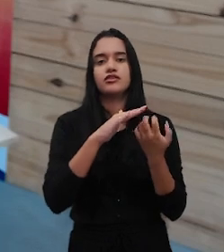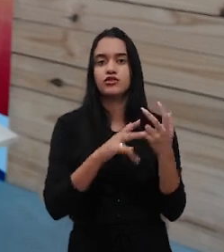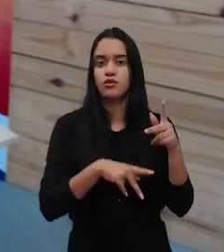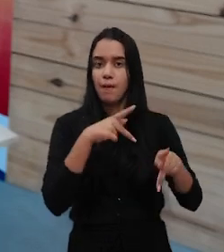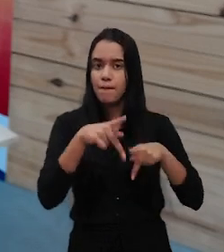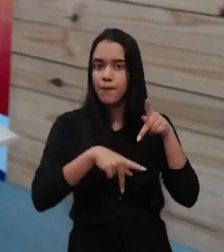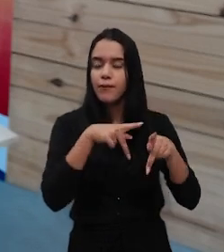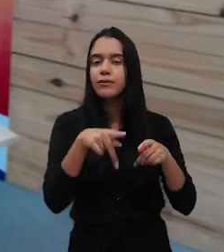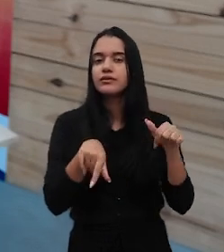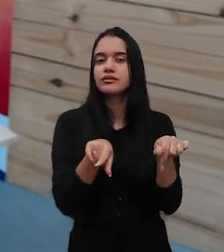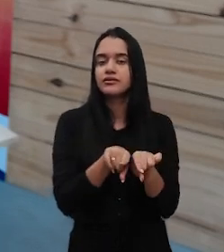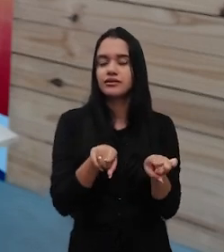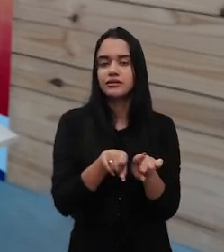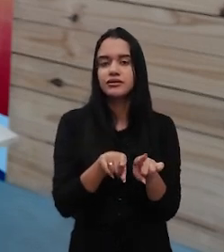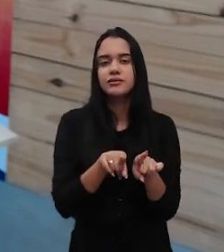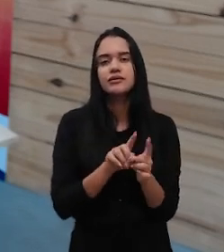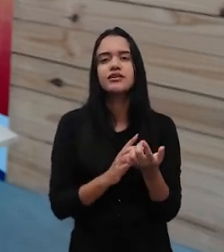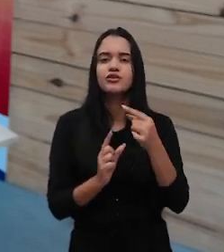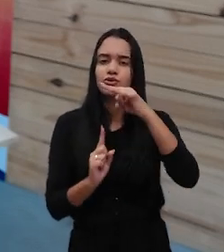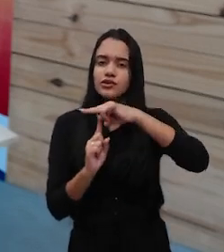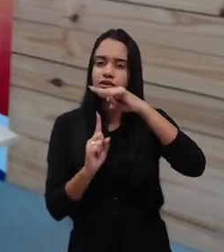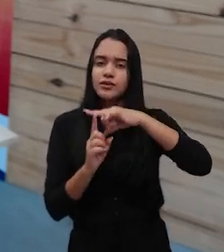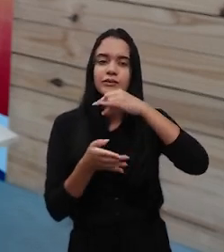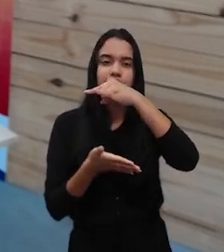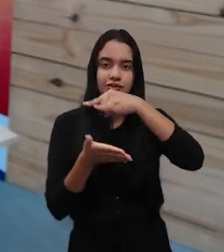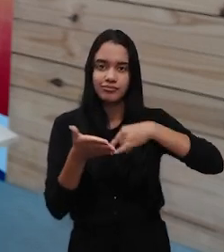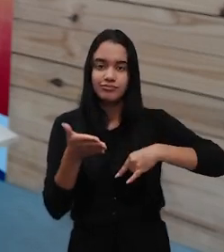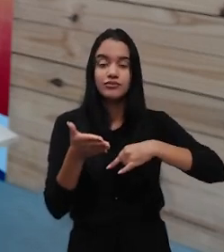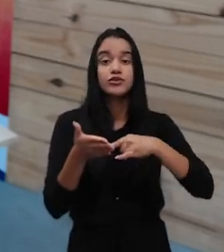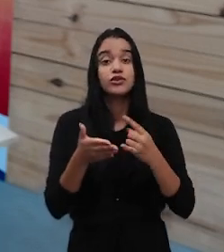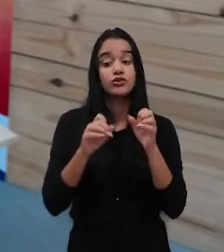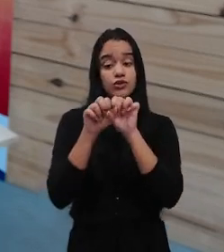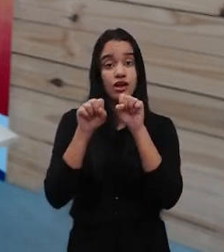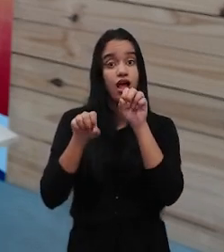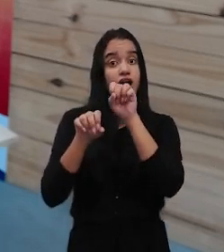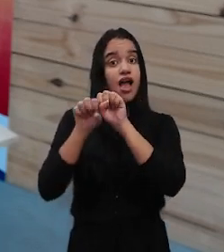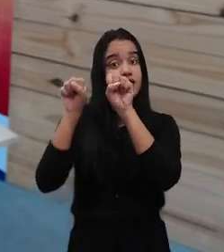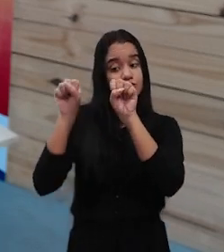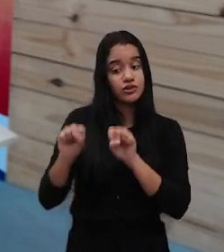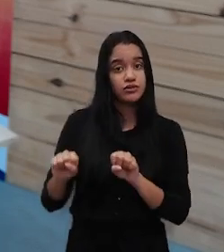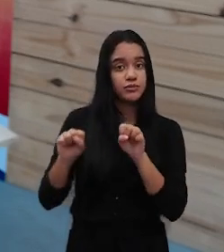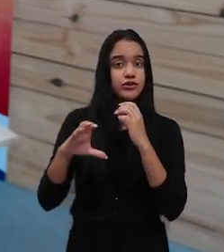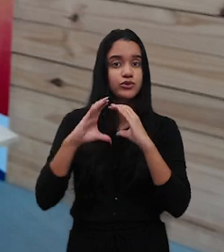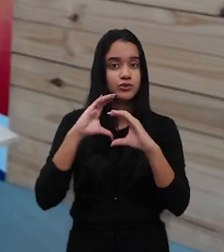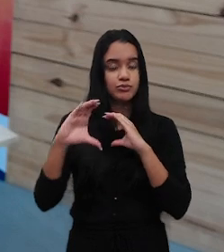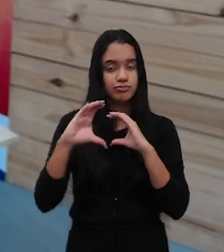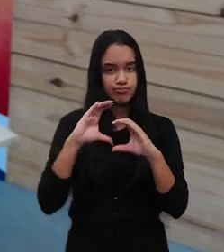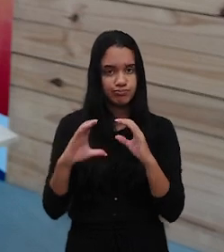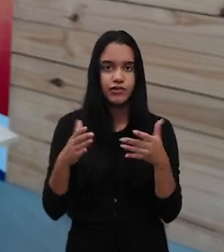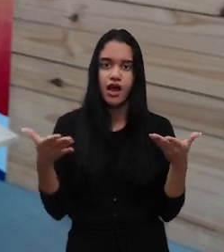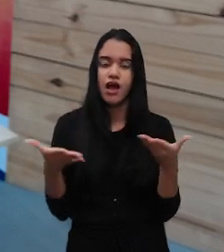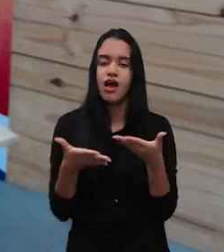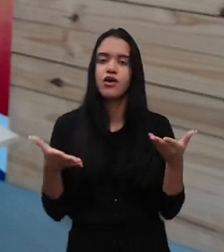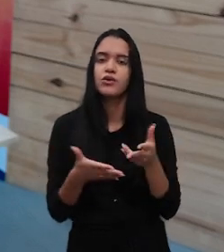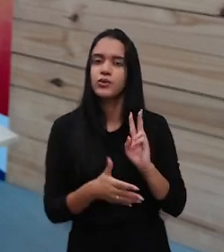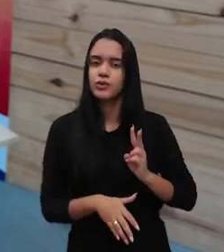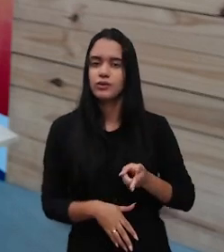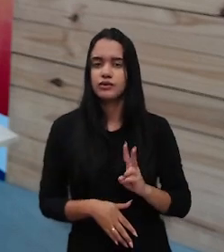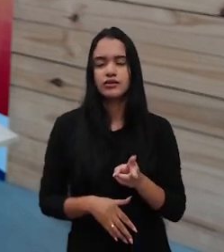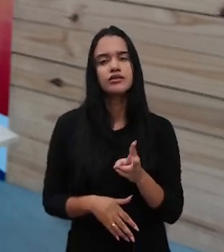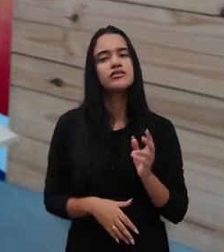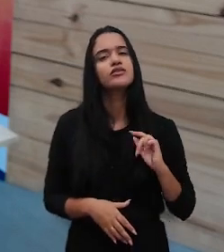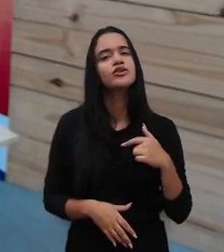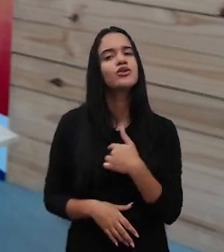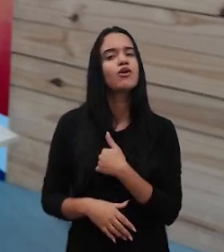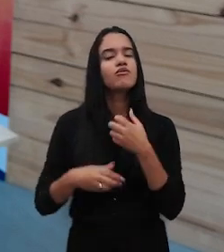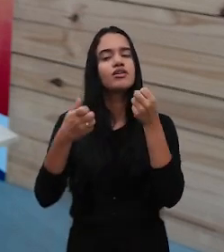fazem uso desse tipo de documento dentro do seu sistema de comunicação. E dando seguimento a esse respeito, a gente vai